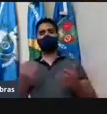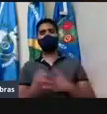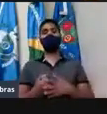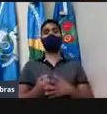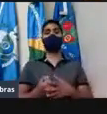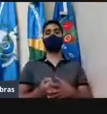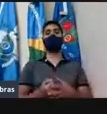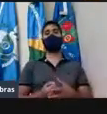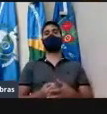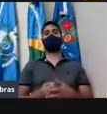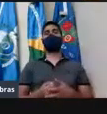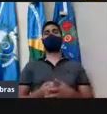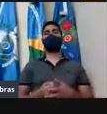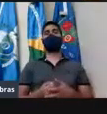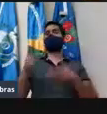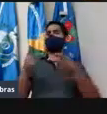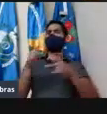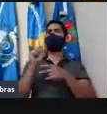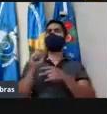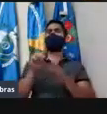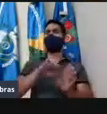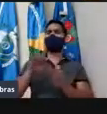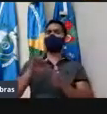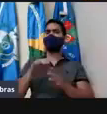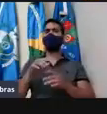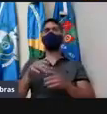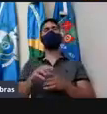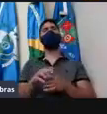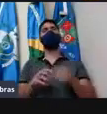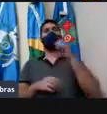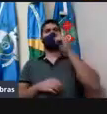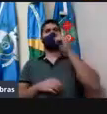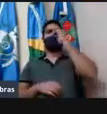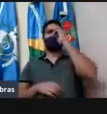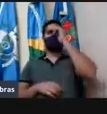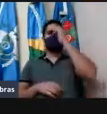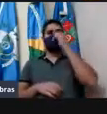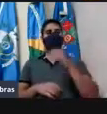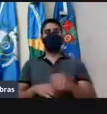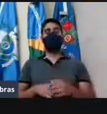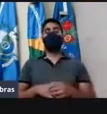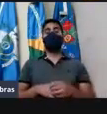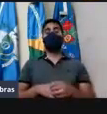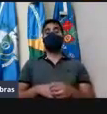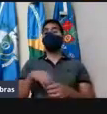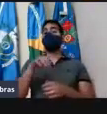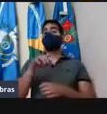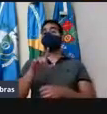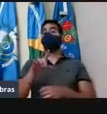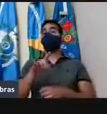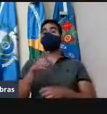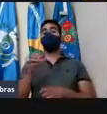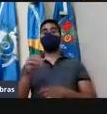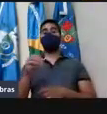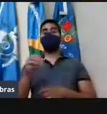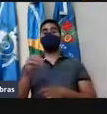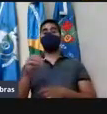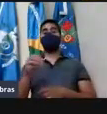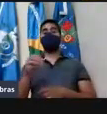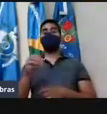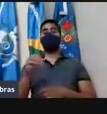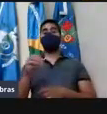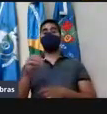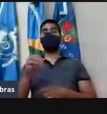sair fora desse lote de leilão da SEDAI, é porque nós vamos poder